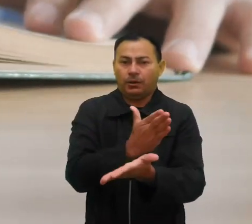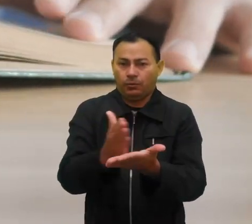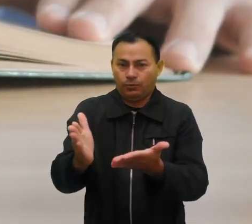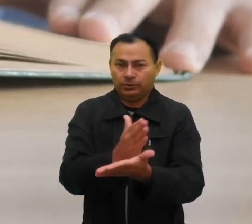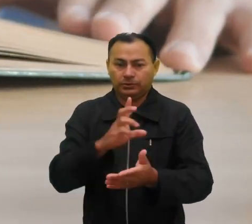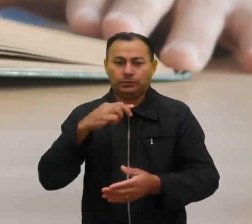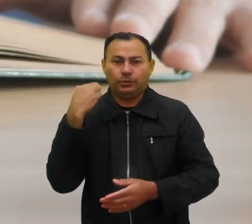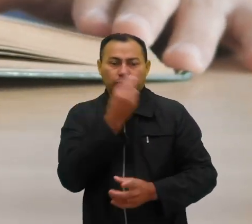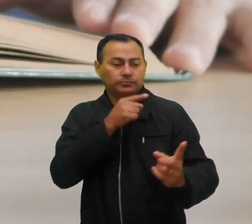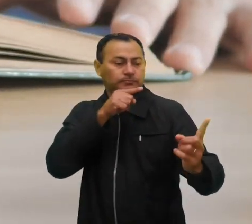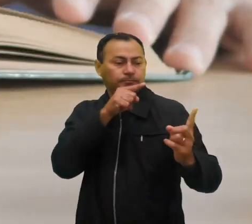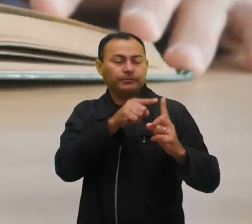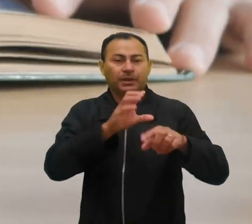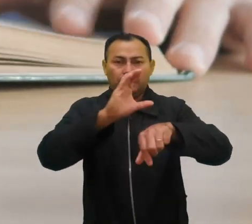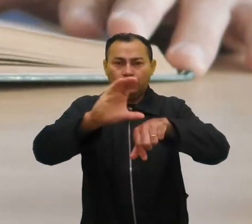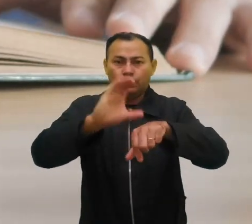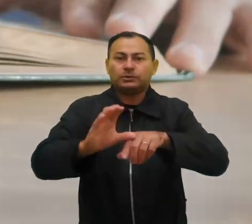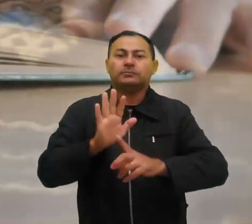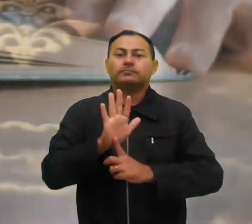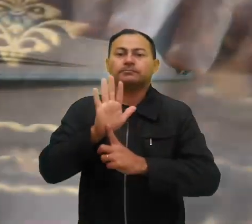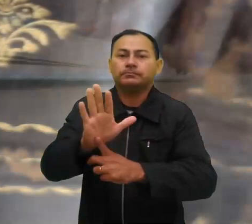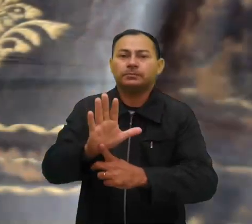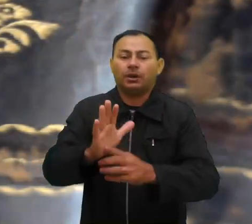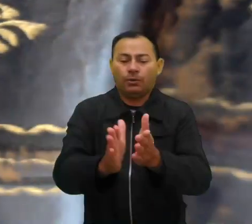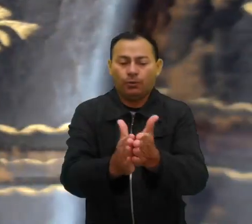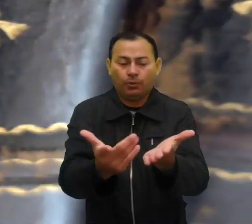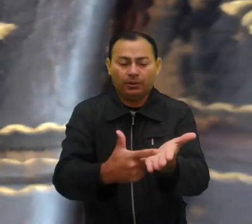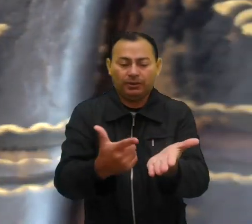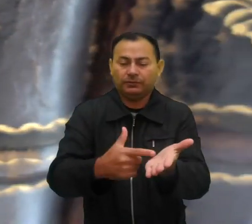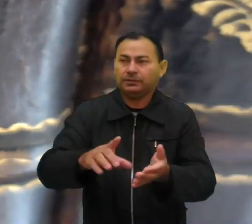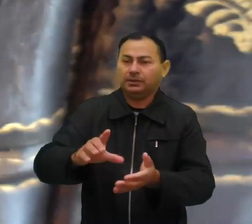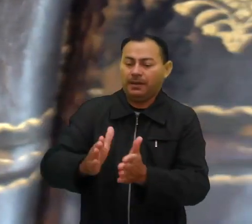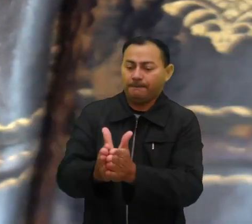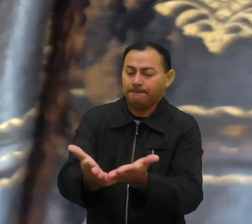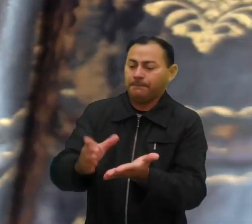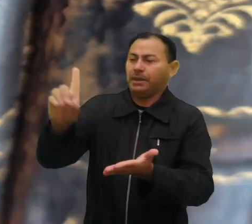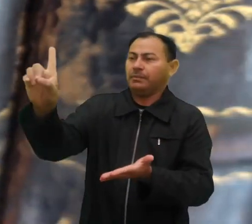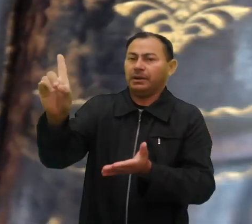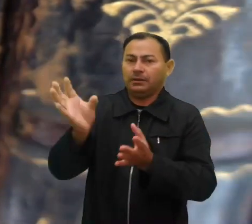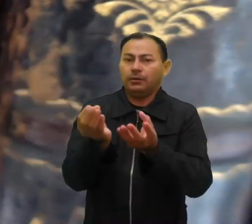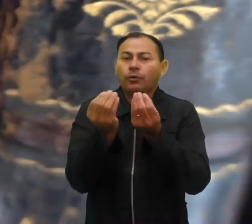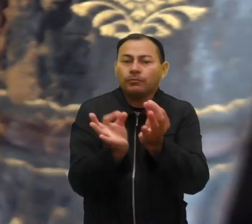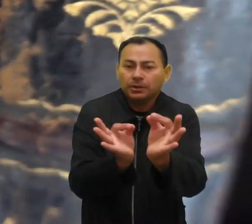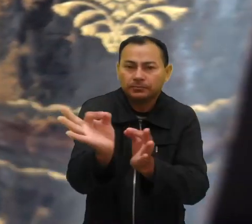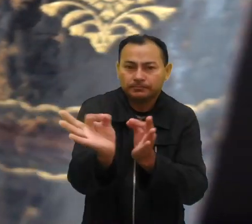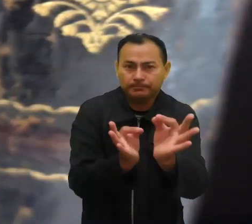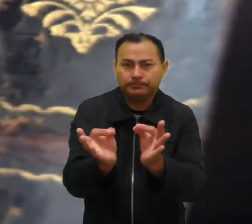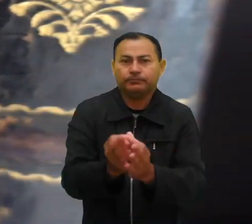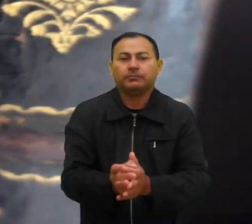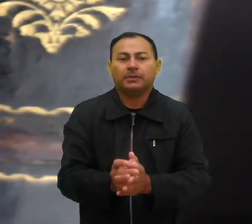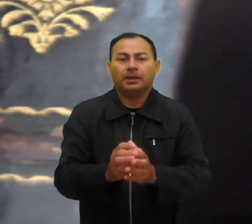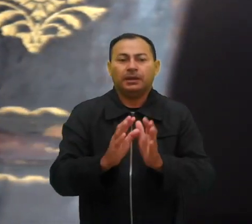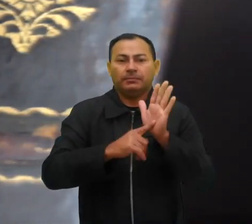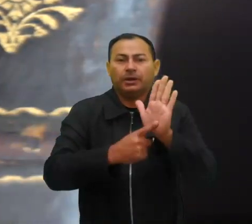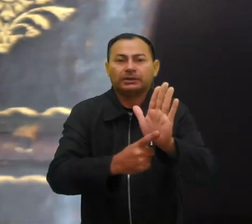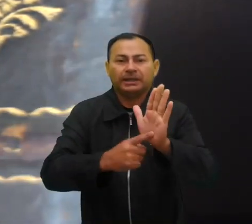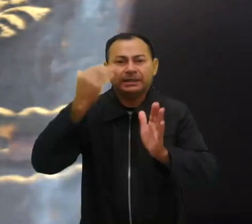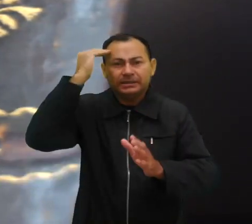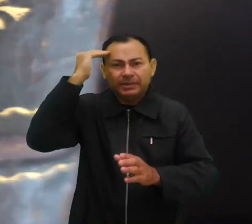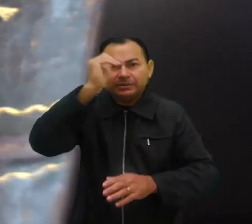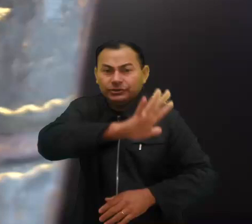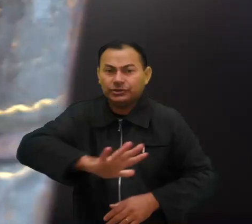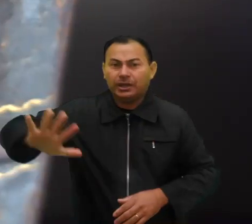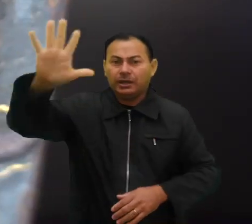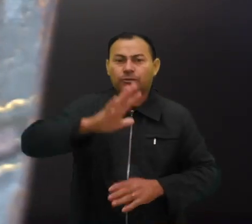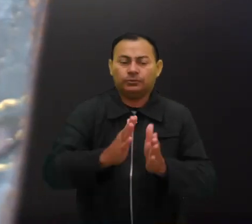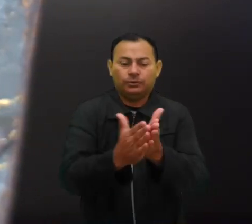dos nossos objetivos com este curso são o de mostrar com os livros da Bíblia como eles estão organizados. Dar uma visão geral de cada um